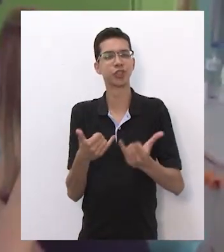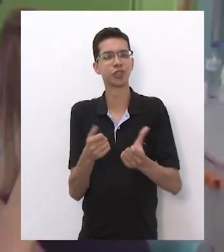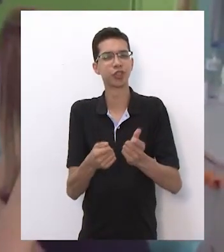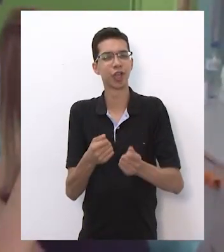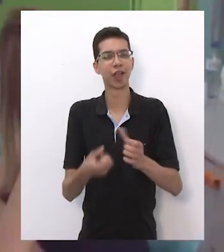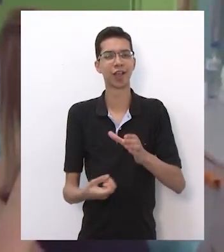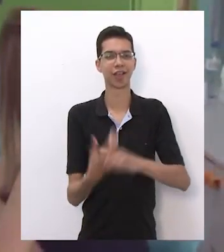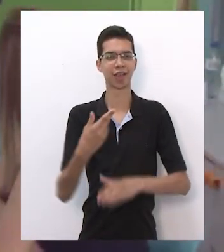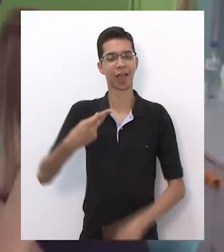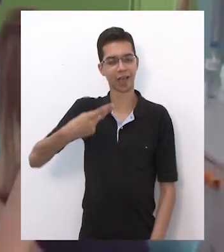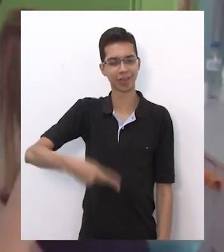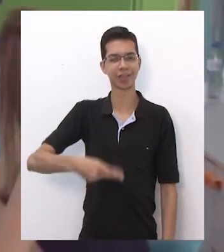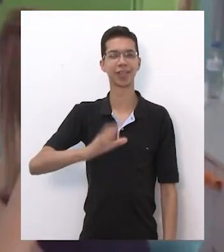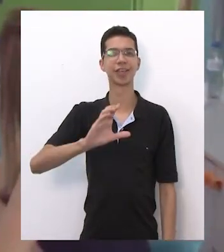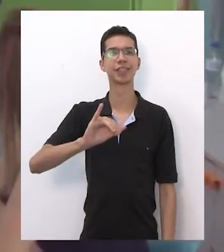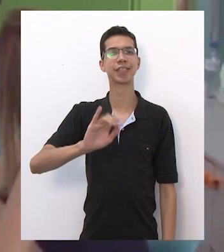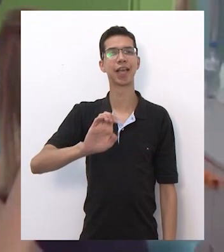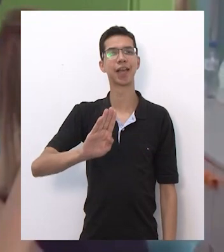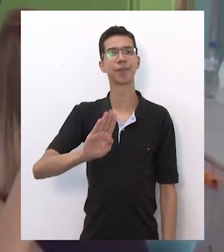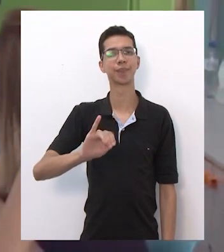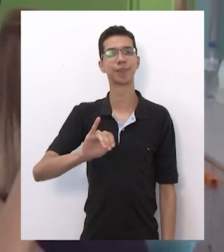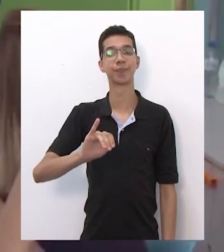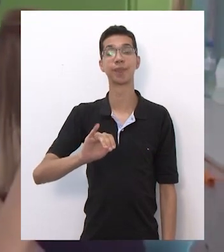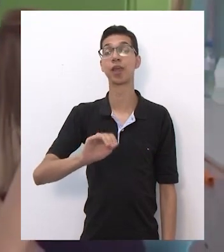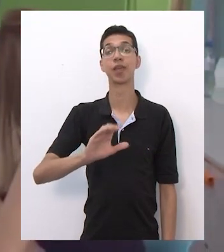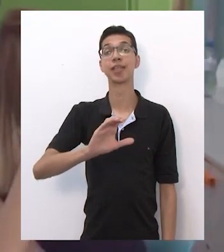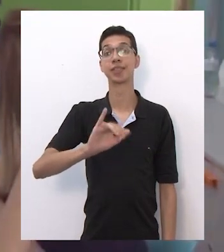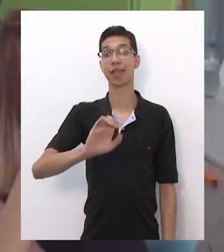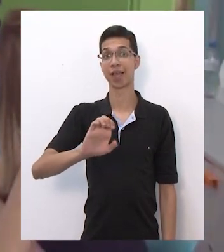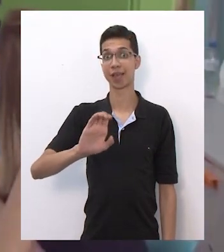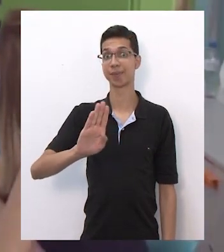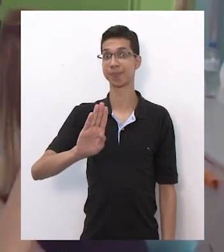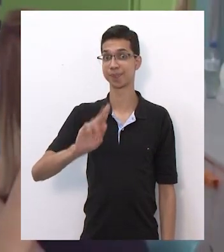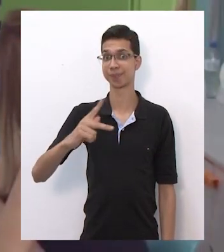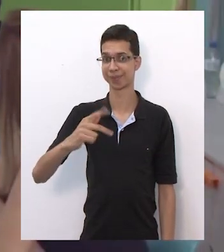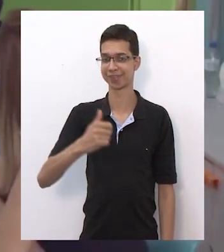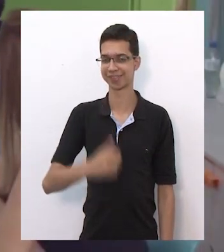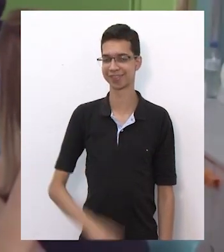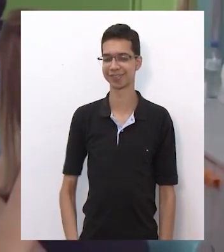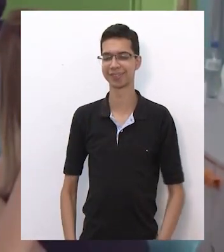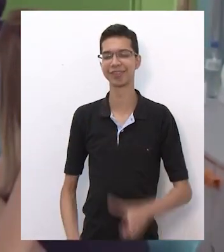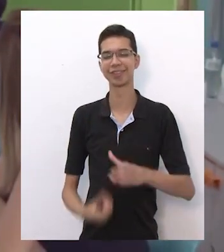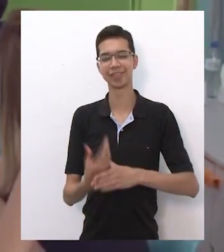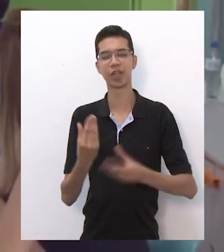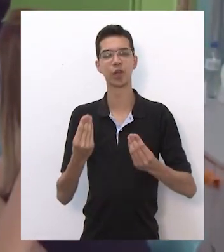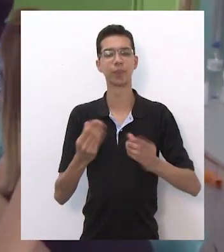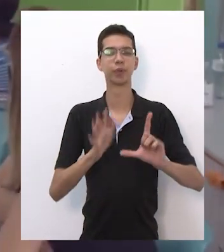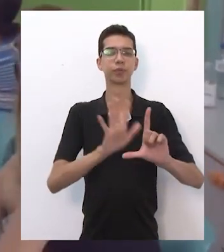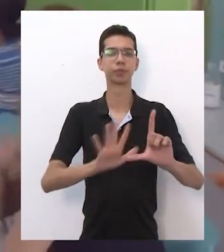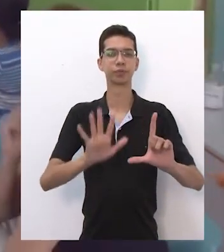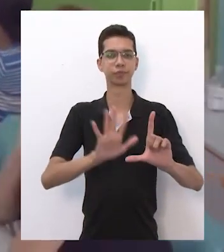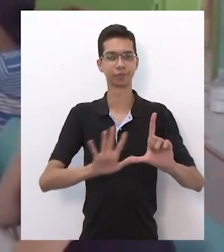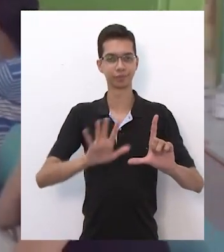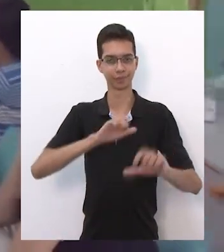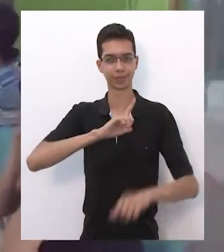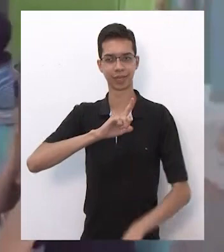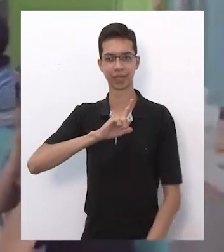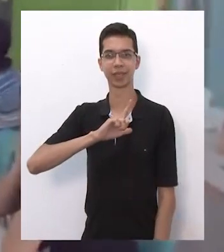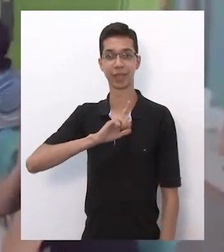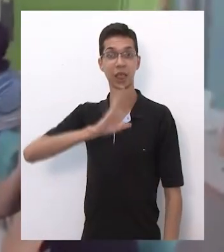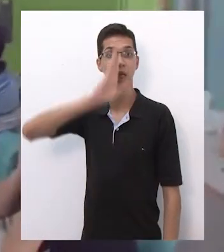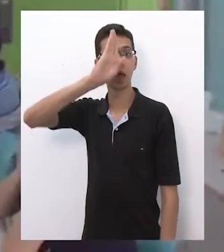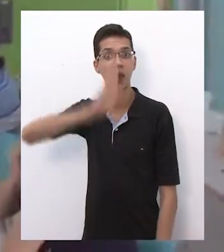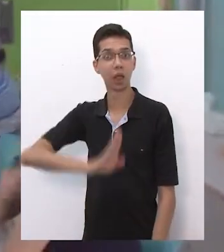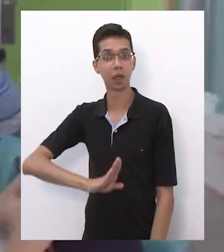aqui no CIEBP. Nós criamos esse jogo através da plataforma Scratch, é uma plataforma